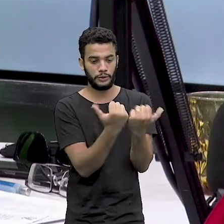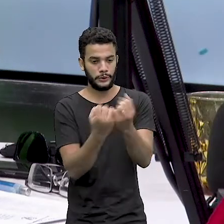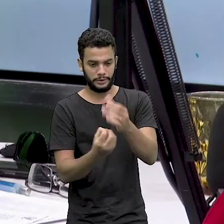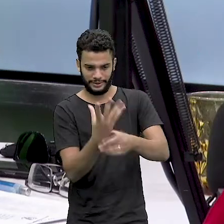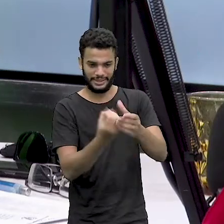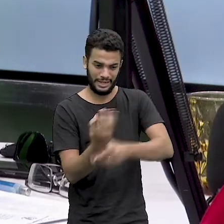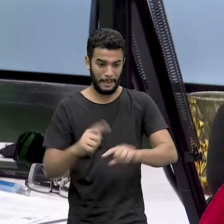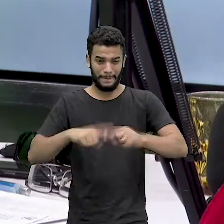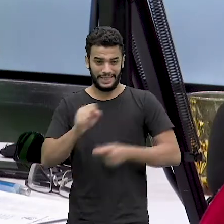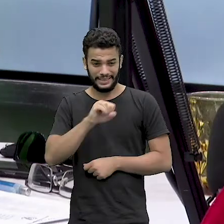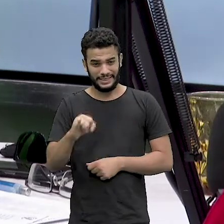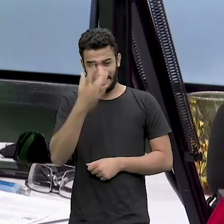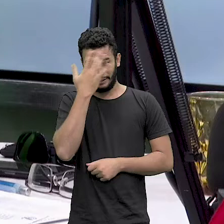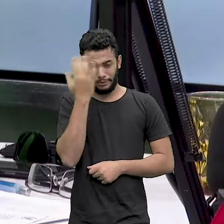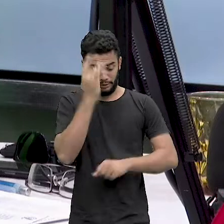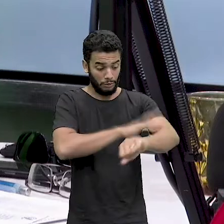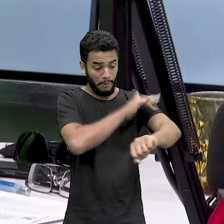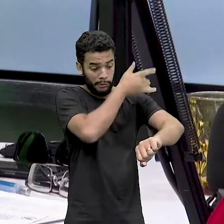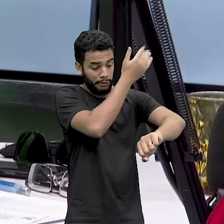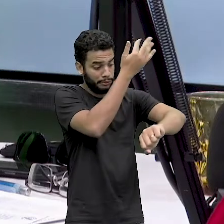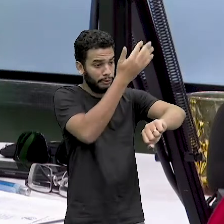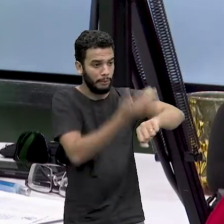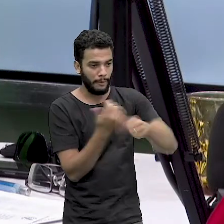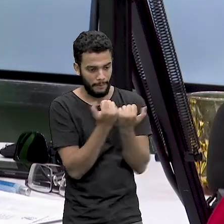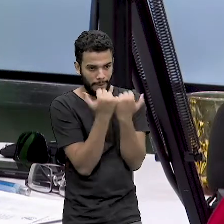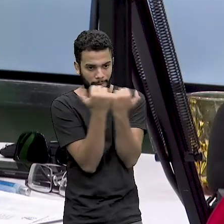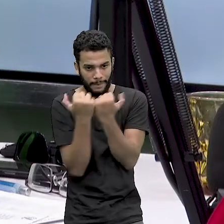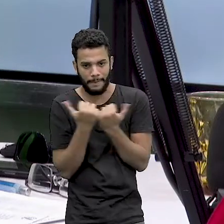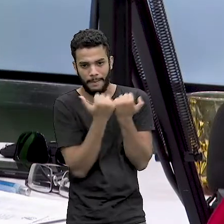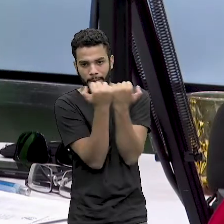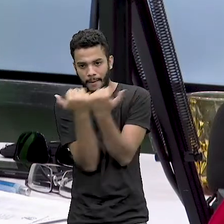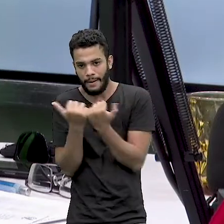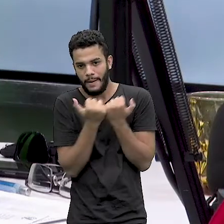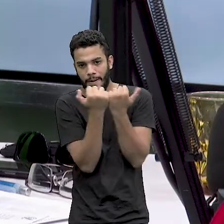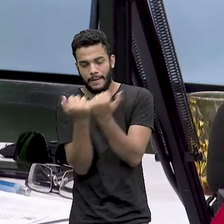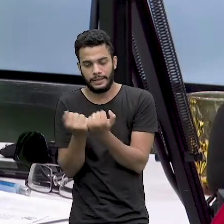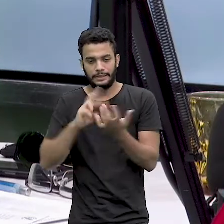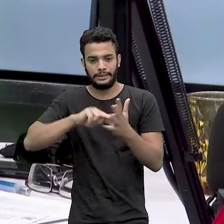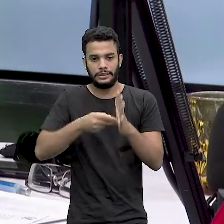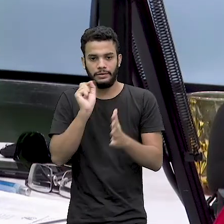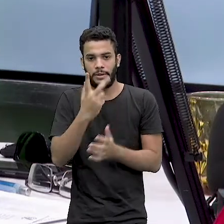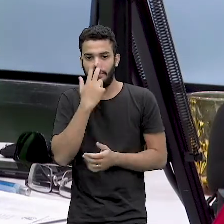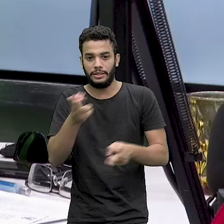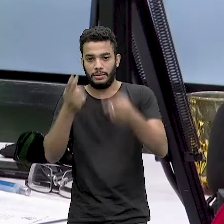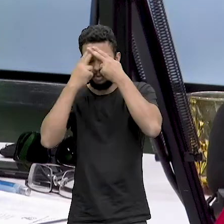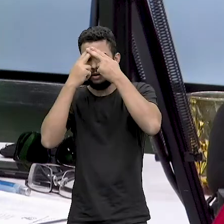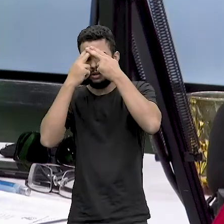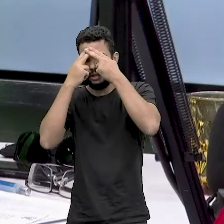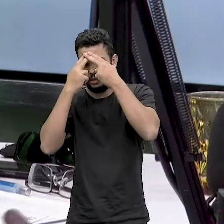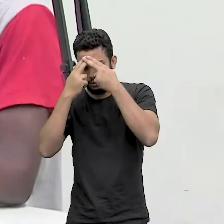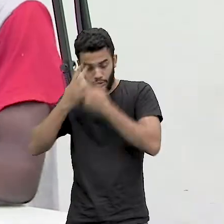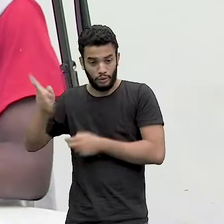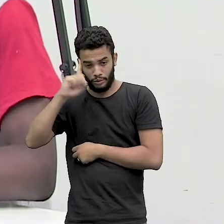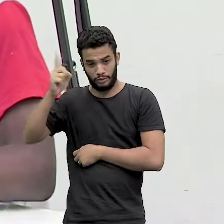desperdício. Esse processo de transição trouxe um trauma para a educação desse conjunto de jogos. Esse que é o problema.